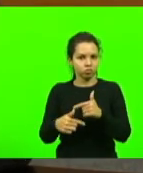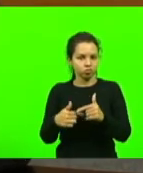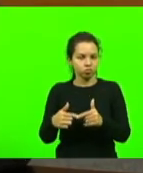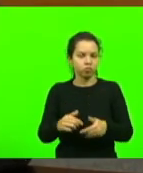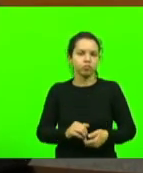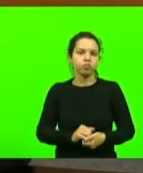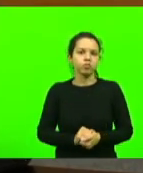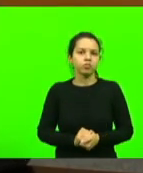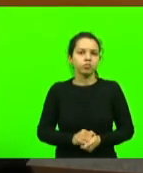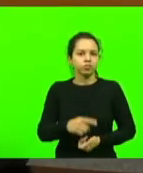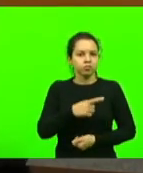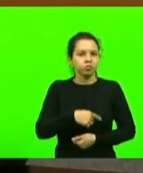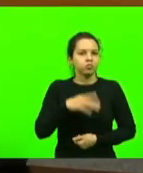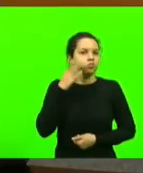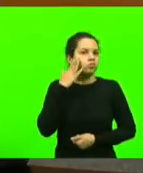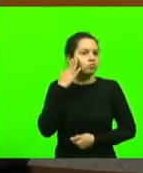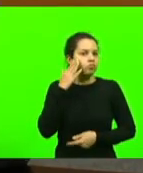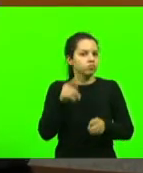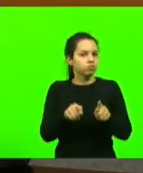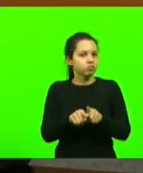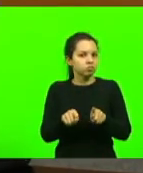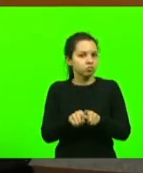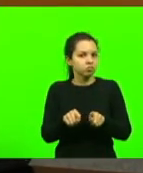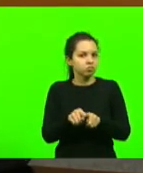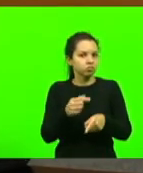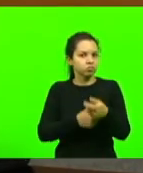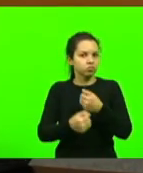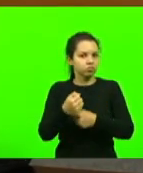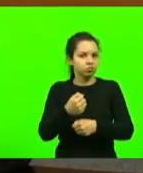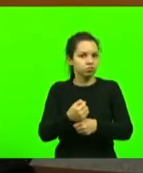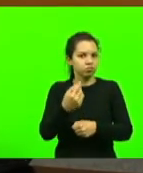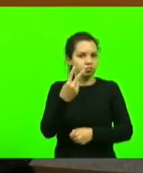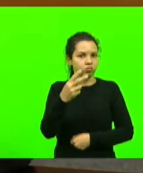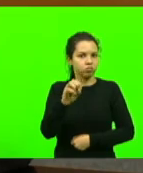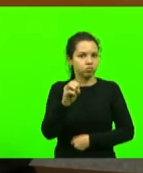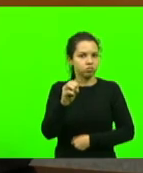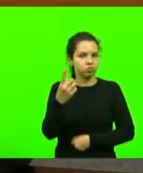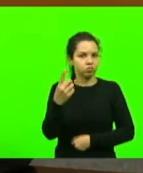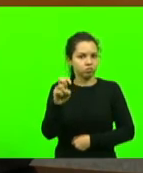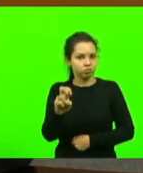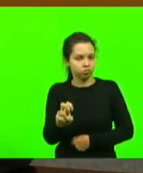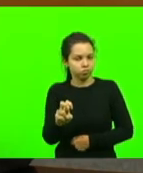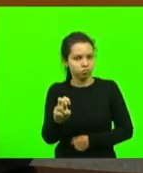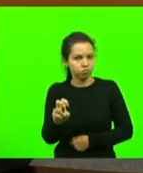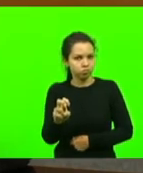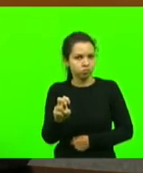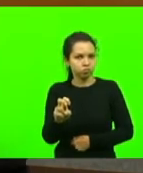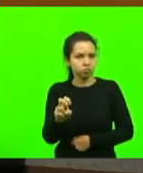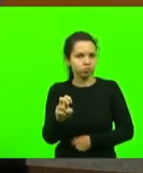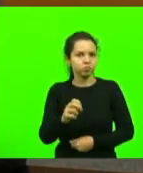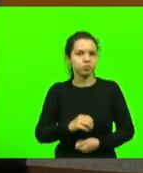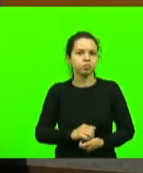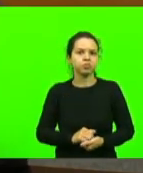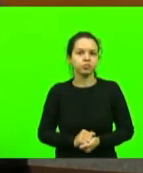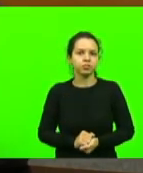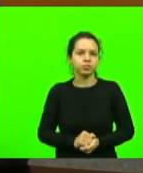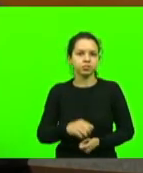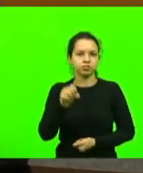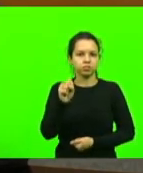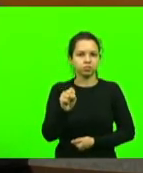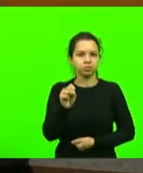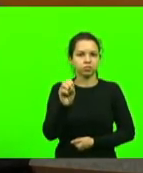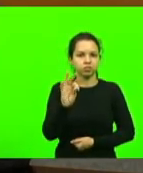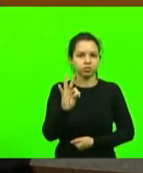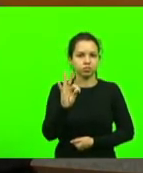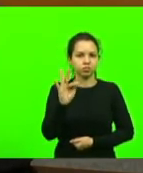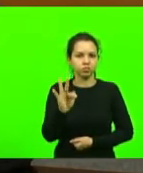nós sabemos Também quem 2015 é o STF